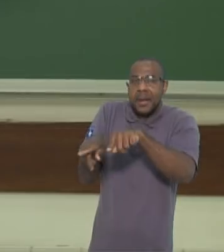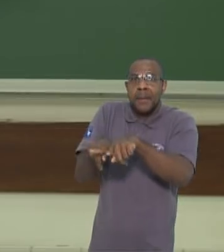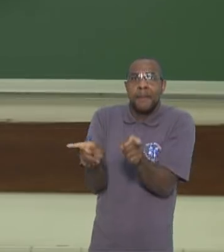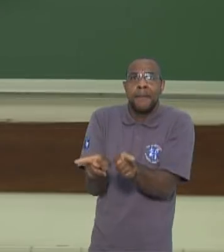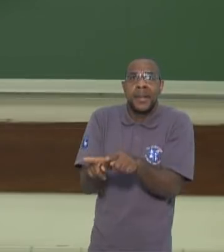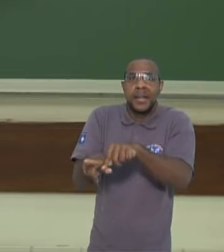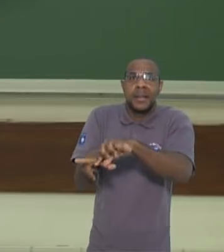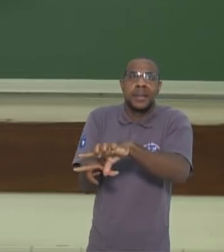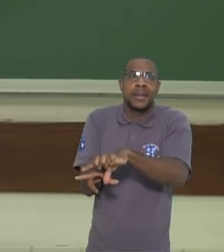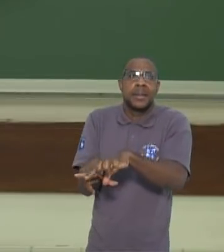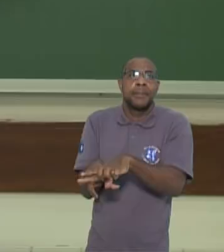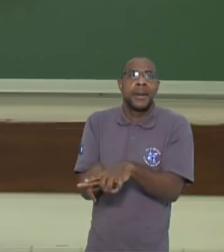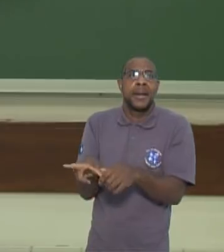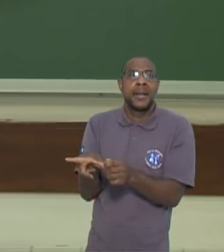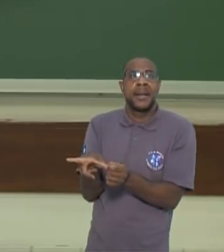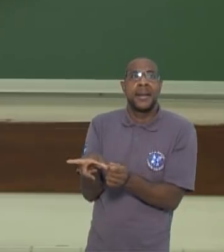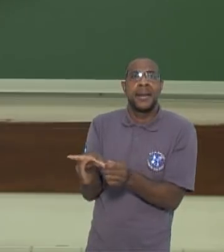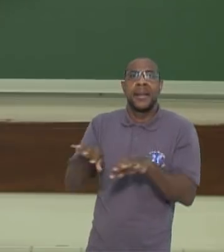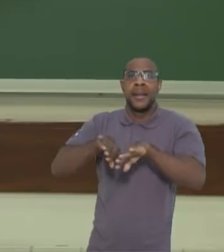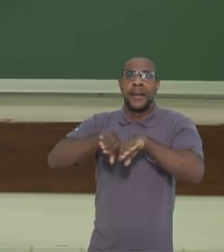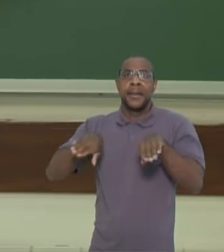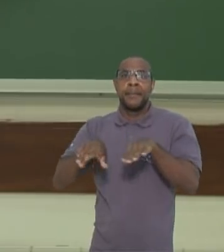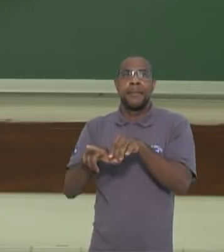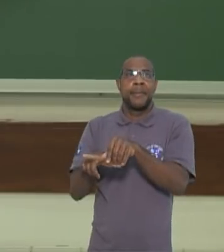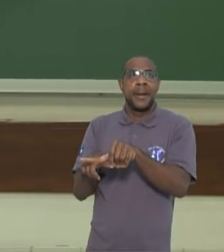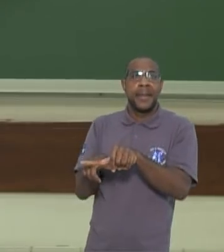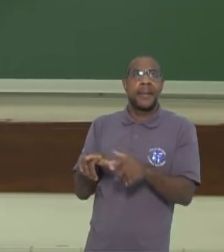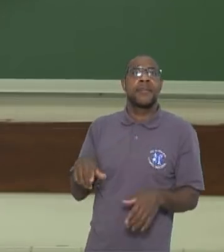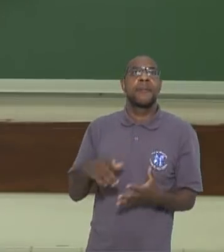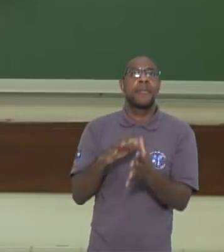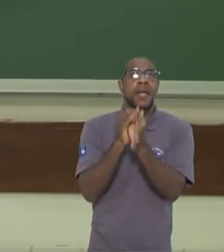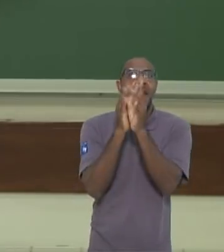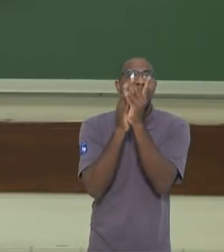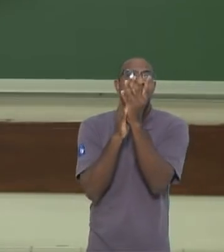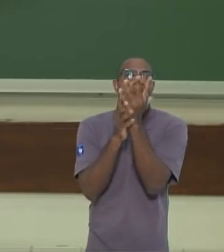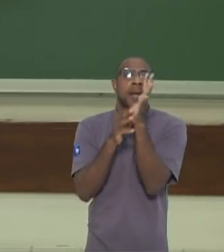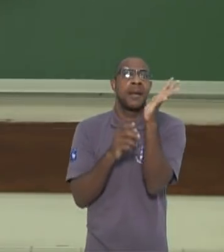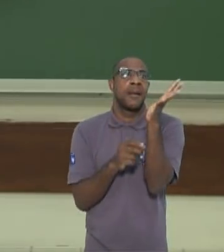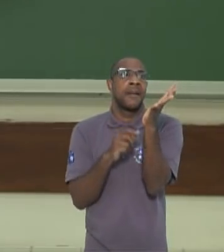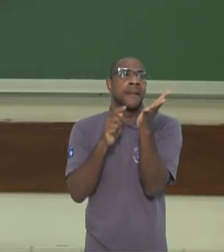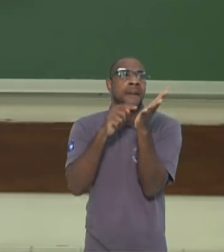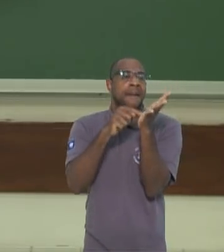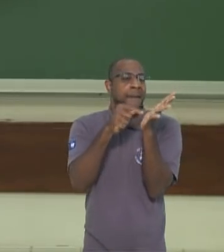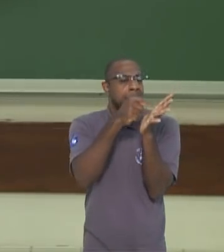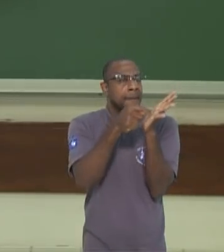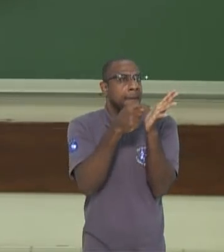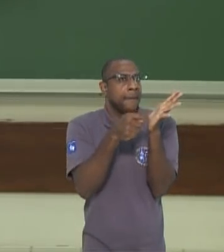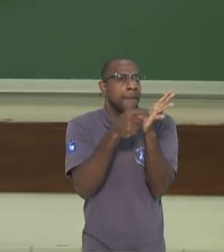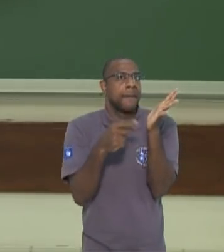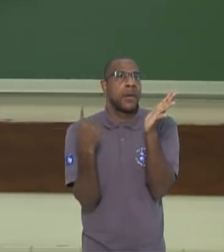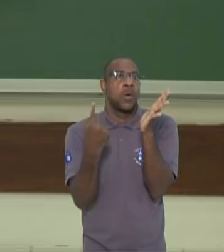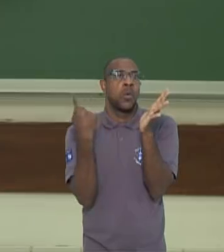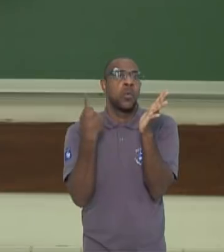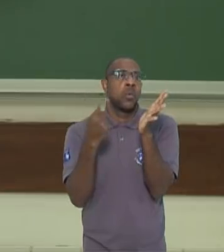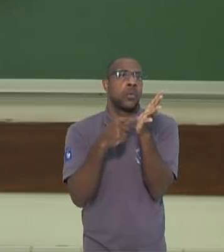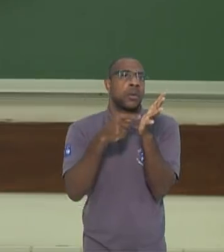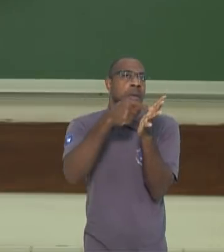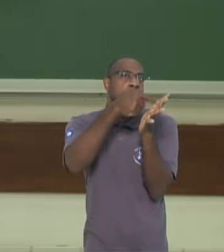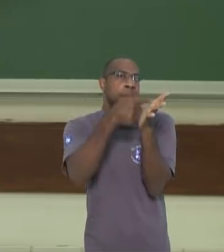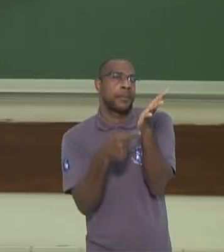pregas aqui. Geralmente a gente tem duas maiores. Aqui vocês estão vendo no desenho, ó, que é uma prega única, tá? Então essa é a prega que a gente diz